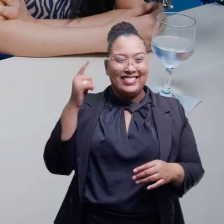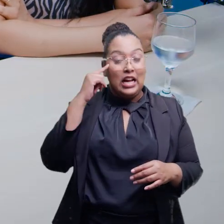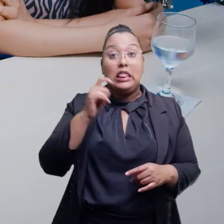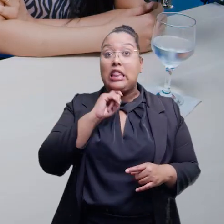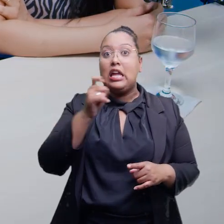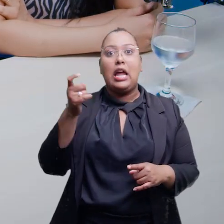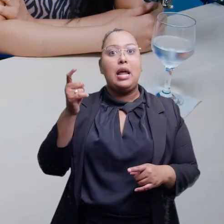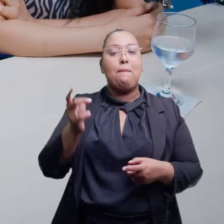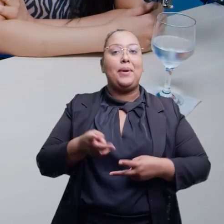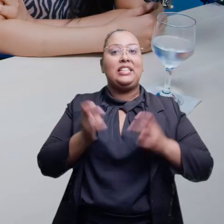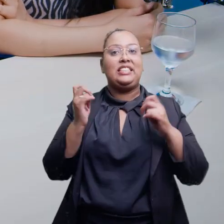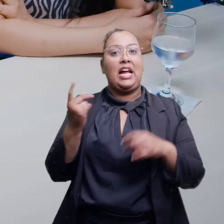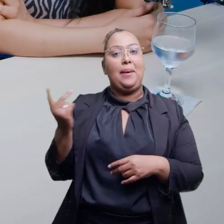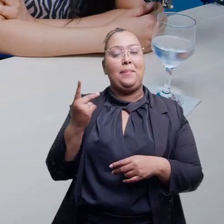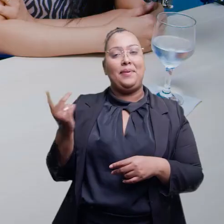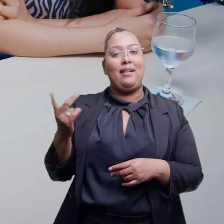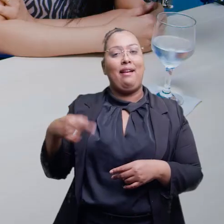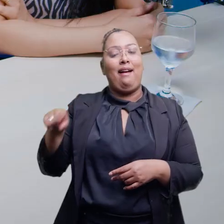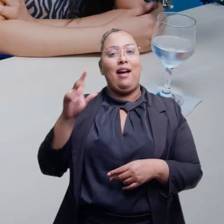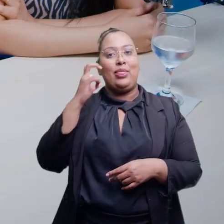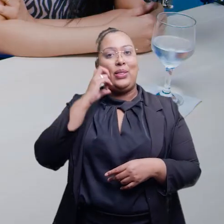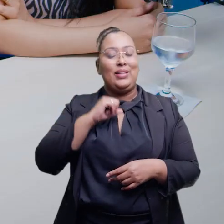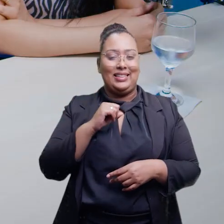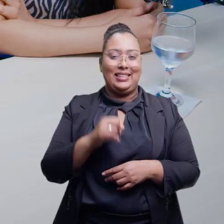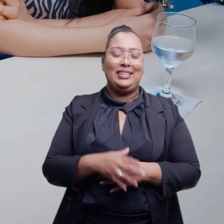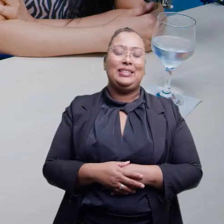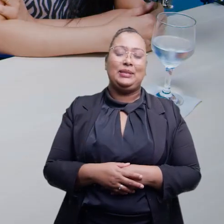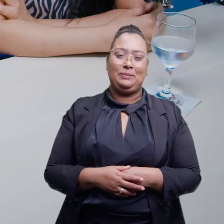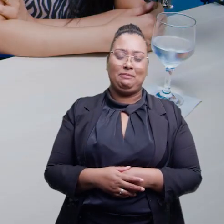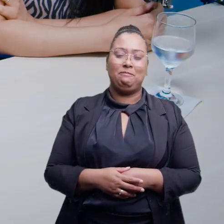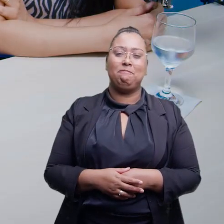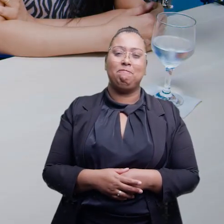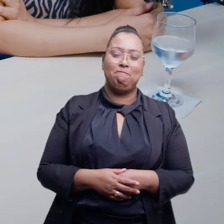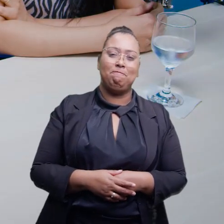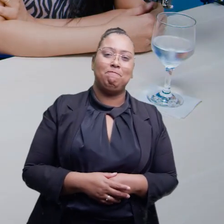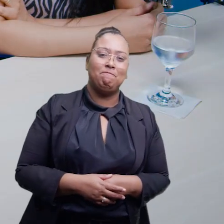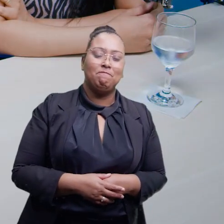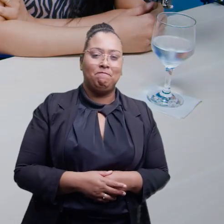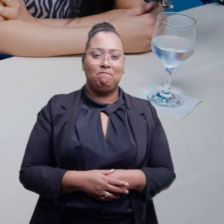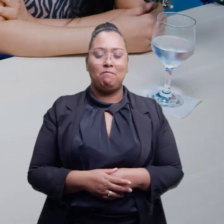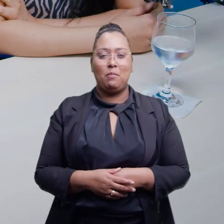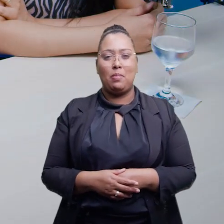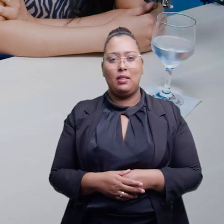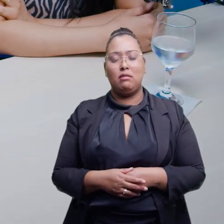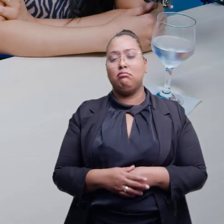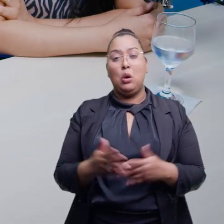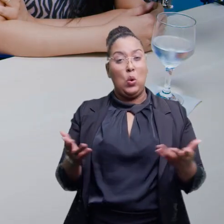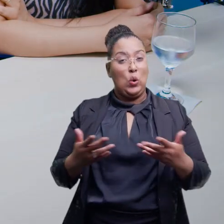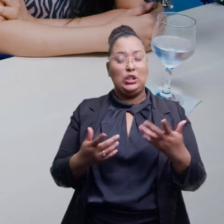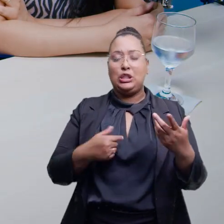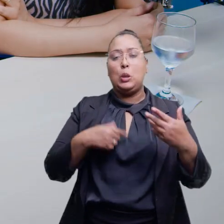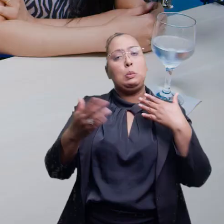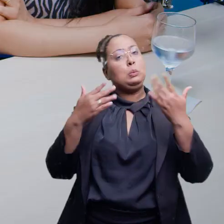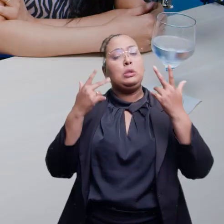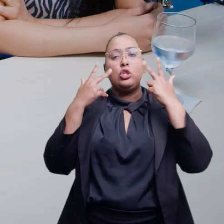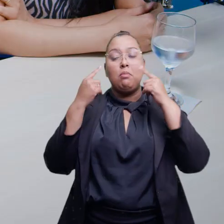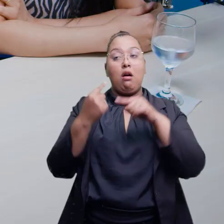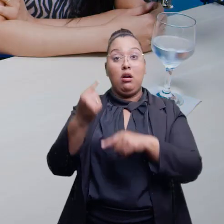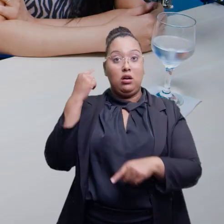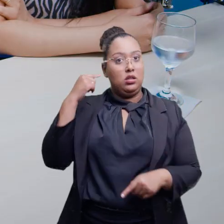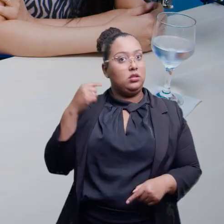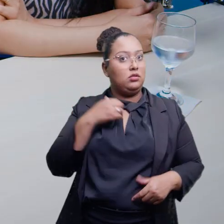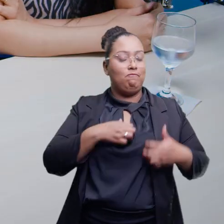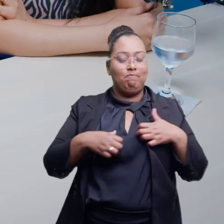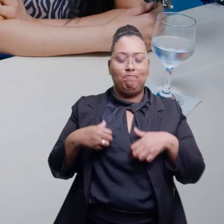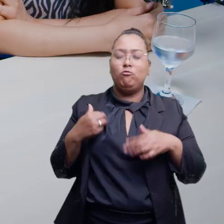como falar que é adotada. Mas hoje em dia o processo é uma coisa que eu falo com muita tranquilidade. No